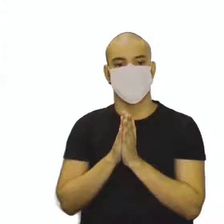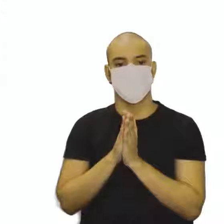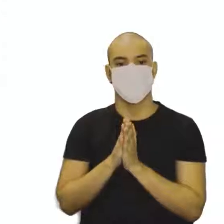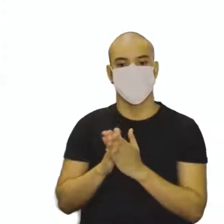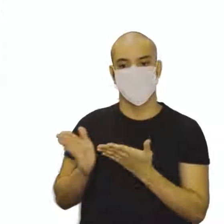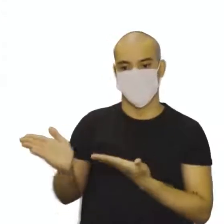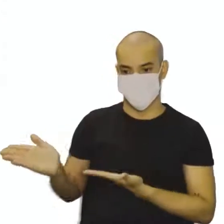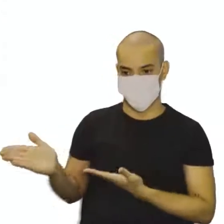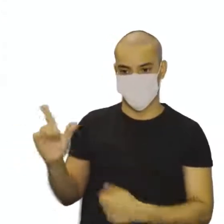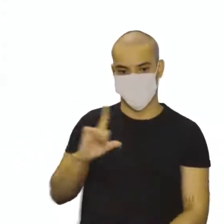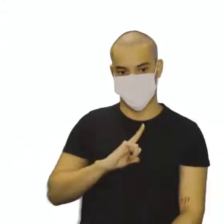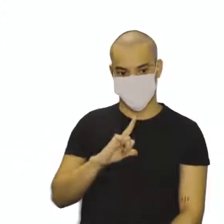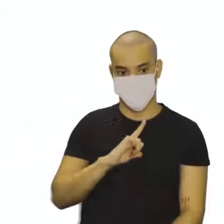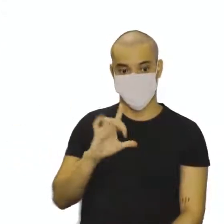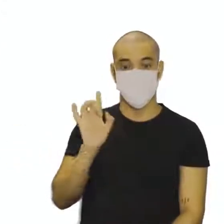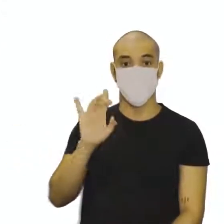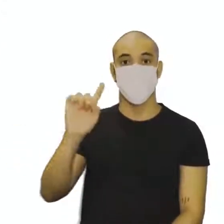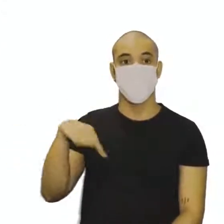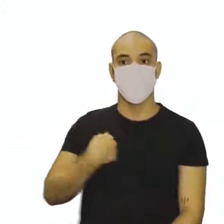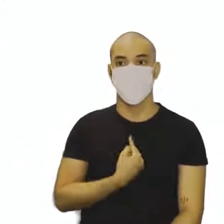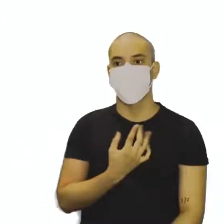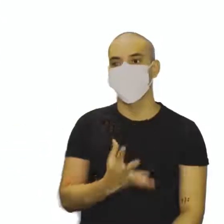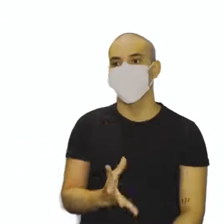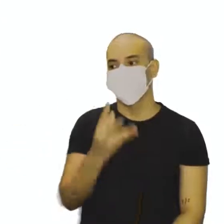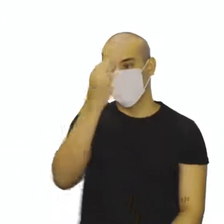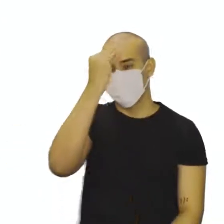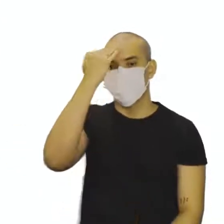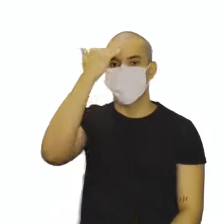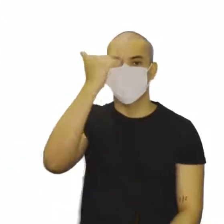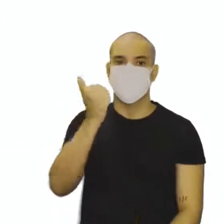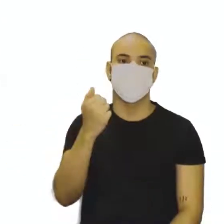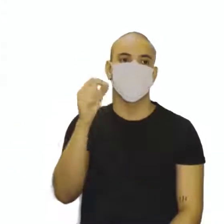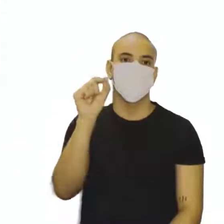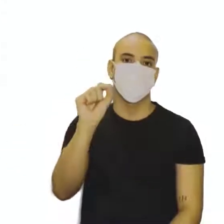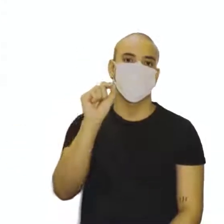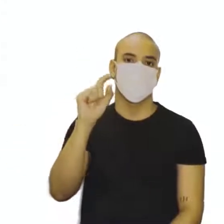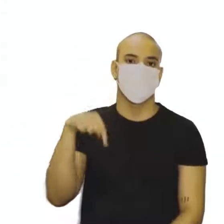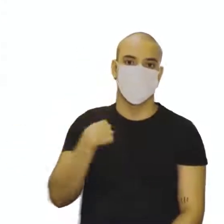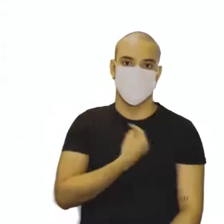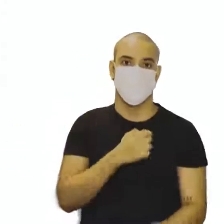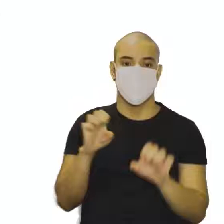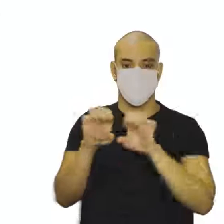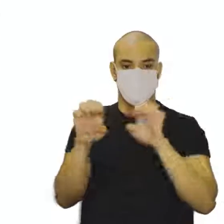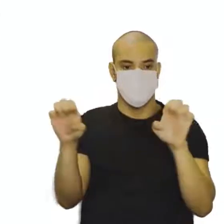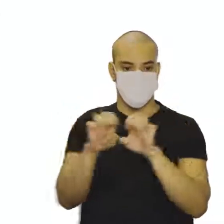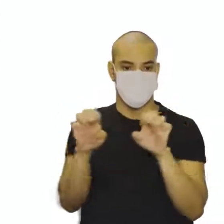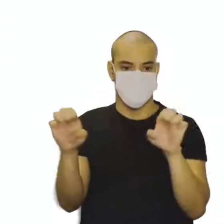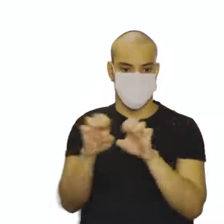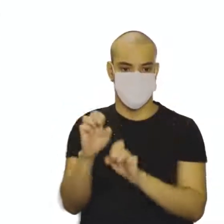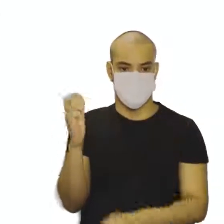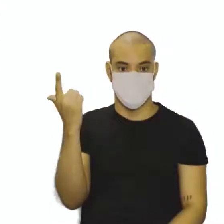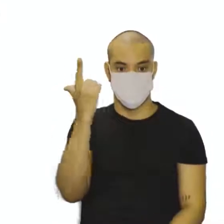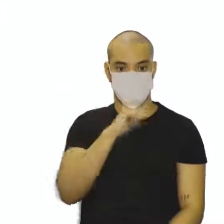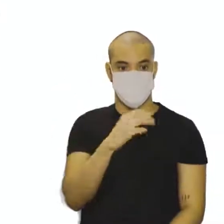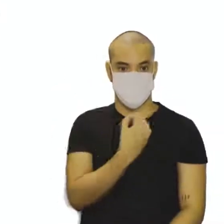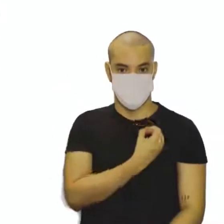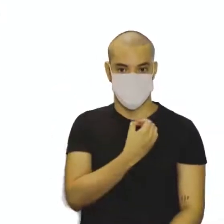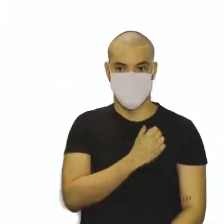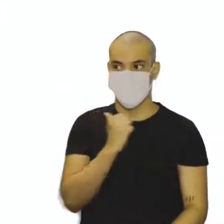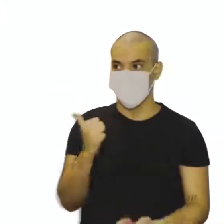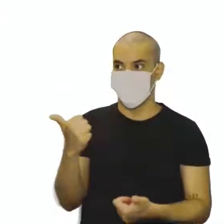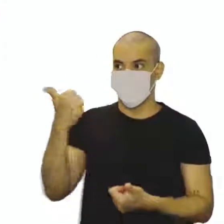ali. Aí aqui é só para a gente estabelecer a nossa equação pegando esse valor